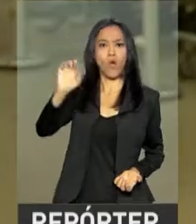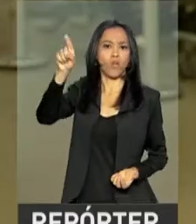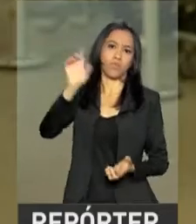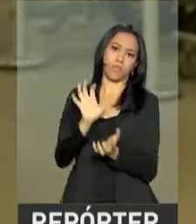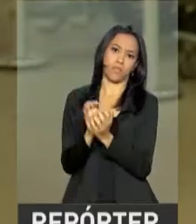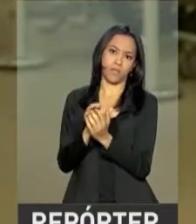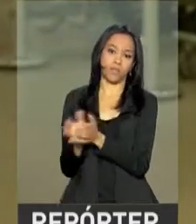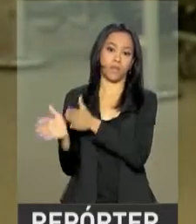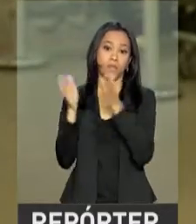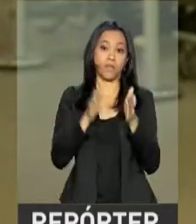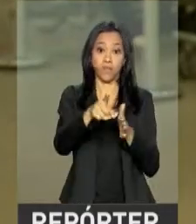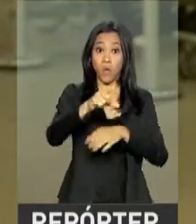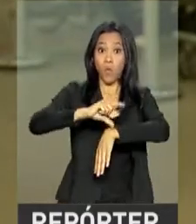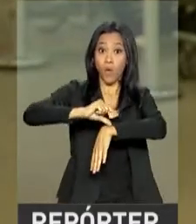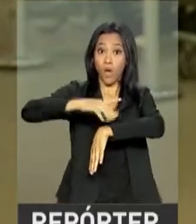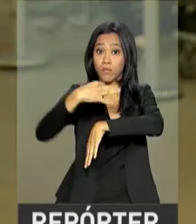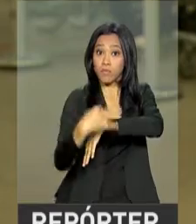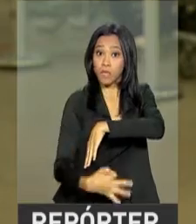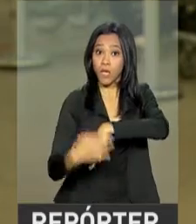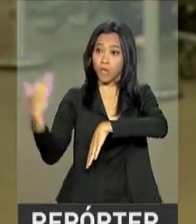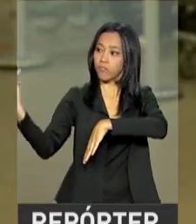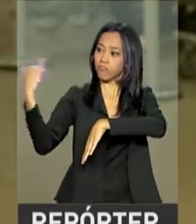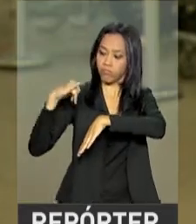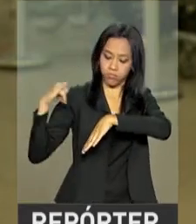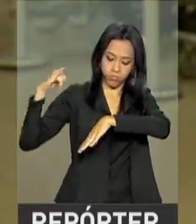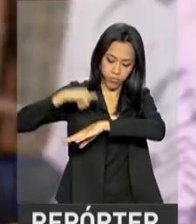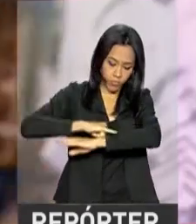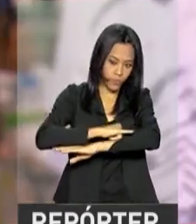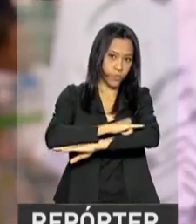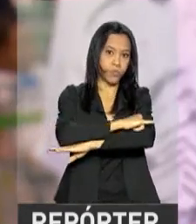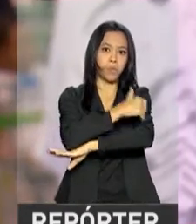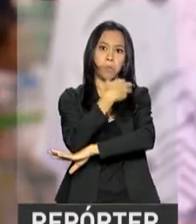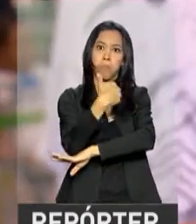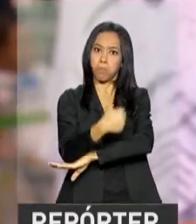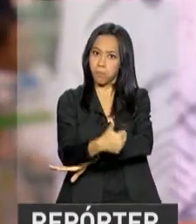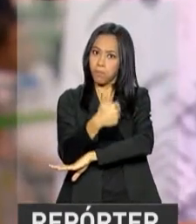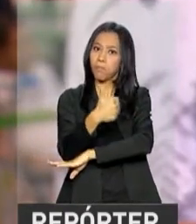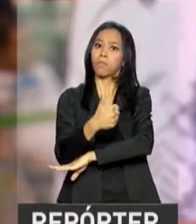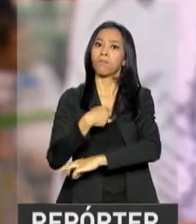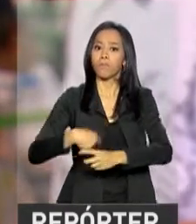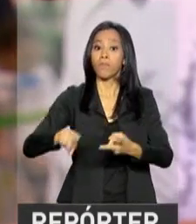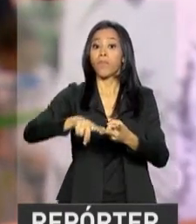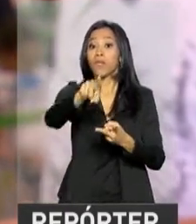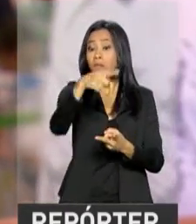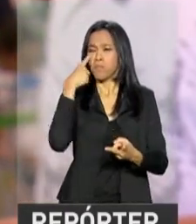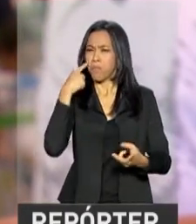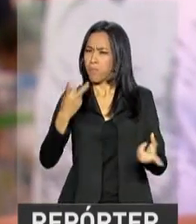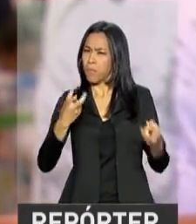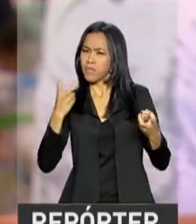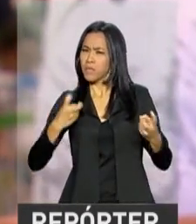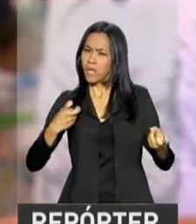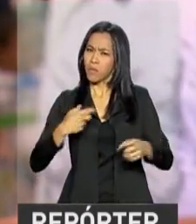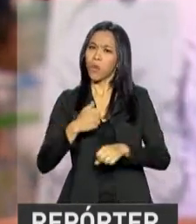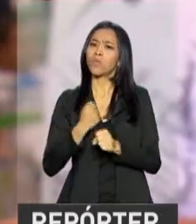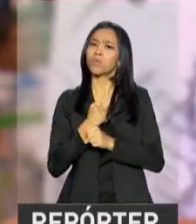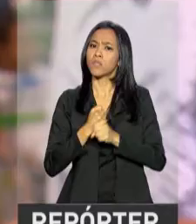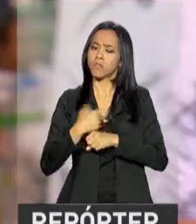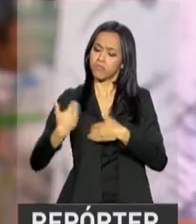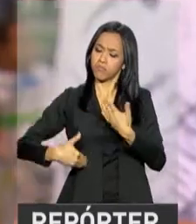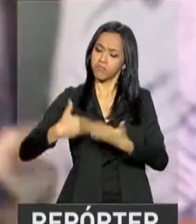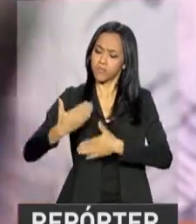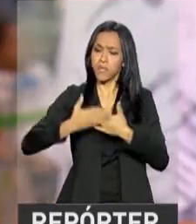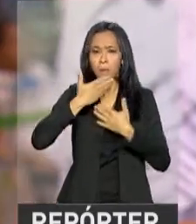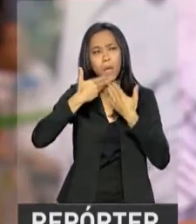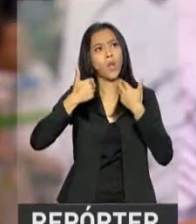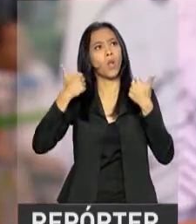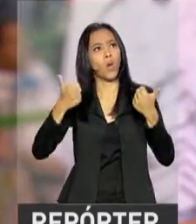A questão da pontualidade, eu acho que tem melhorado um pouco. A gente percebe, com o passar do tempo, uma evolução importante nos aeroportos. A gente